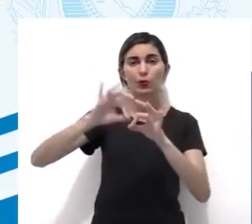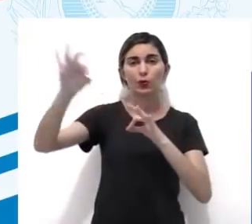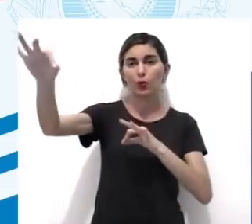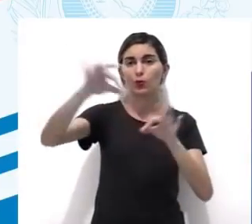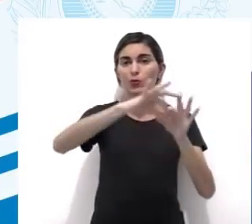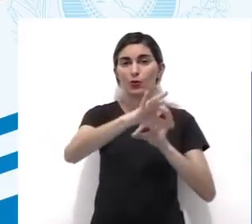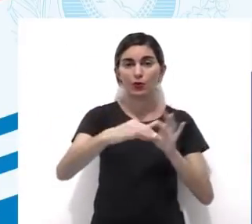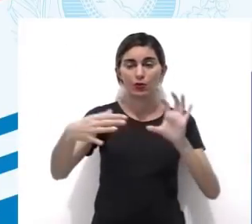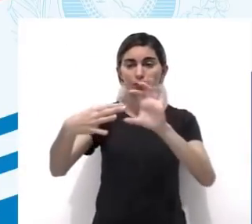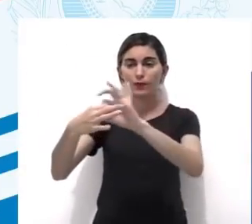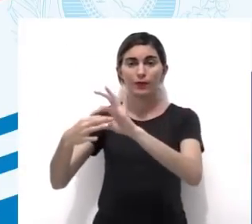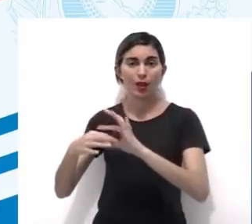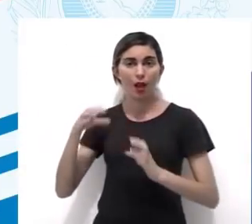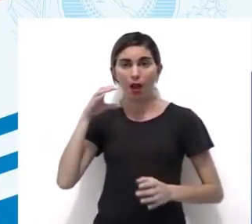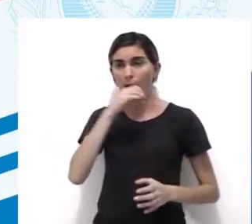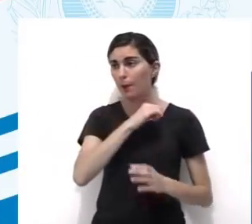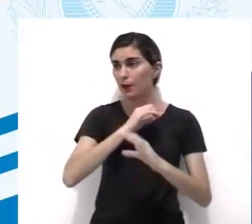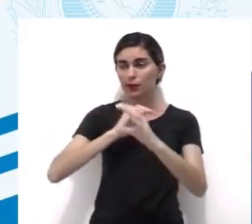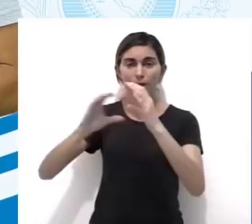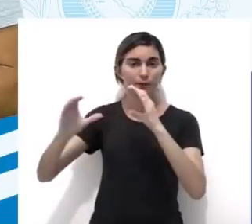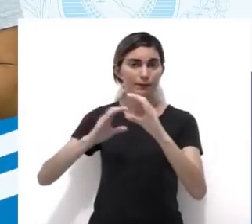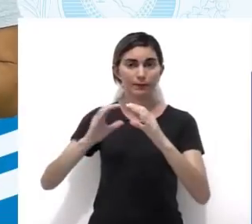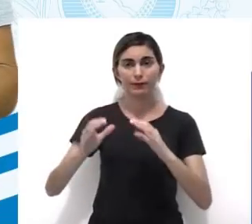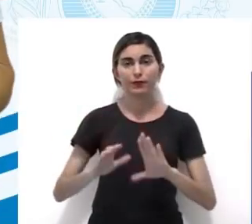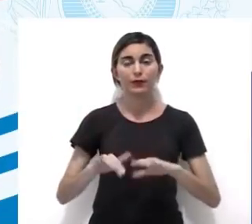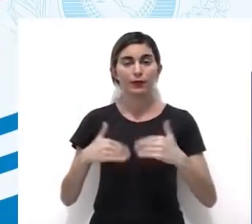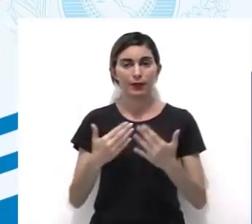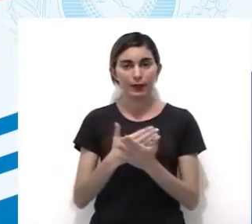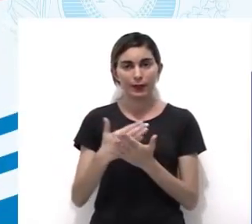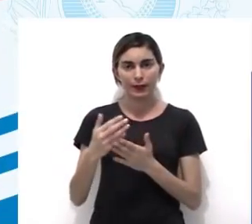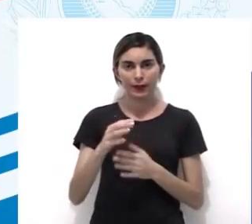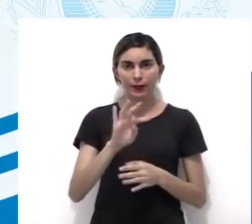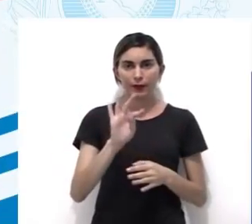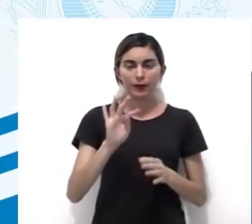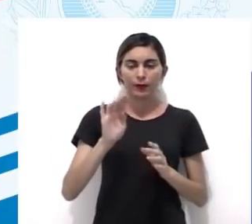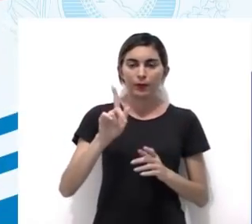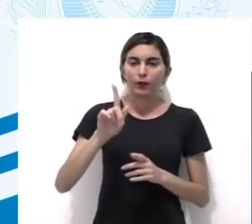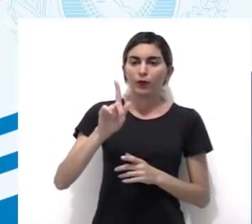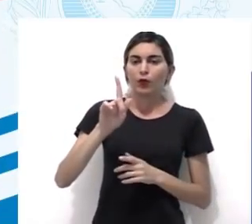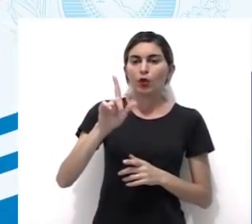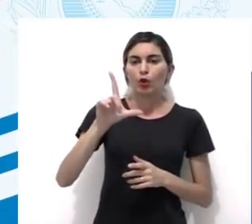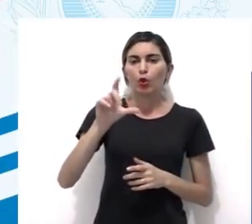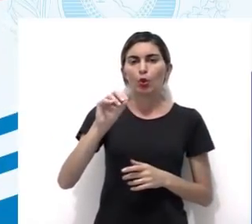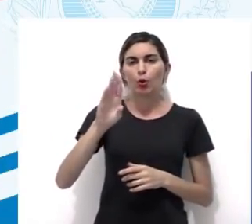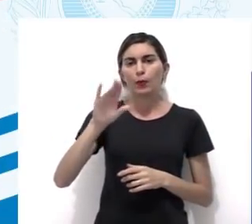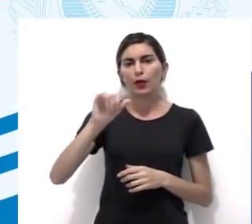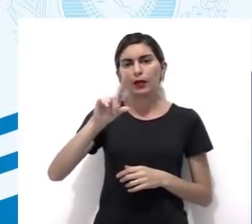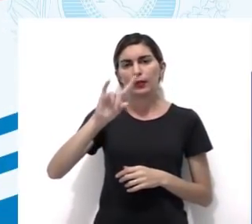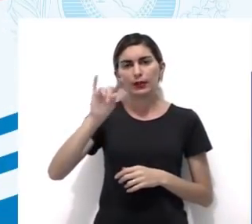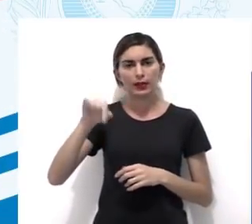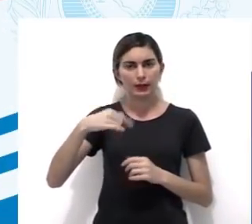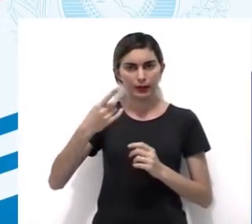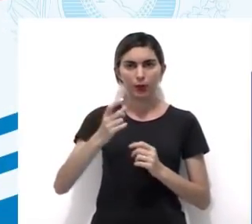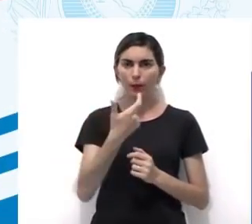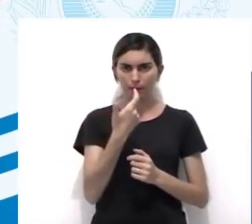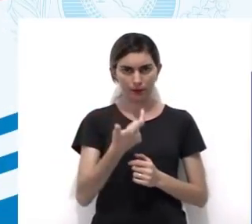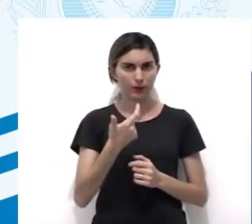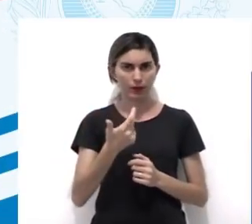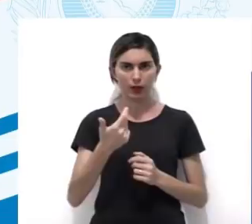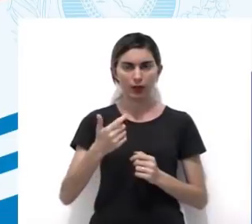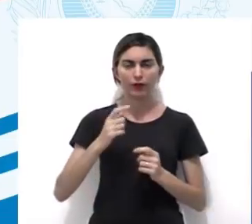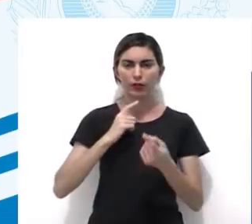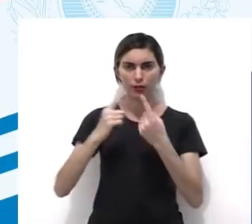de uma forma muito mais rápida e eficaz. A origem do termo globalização, não é?